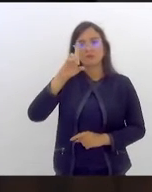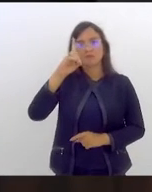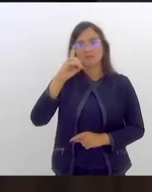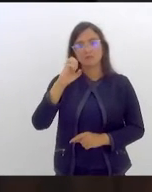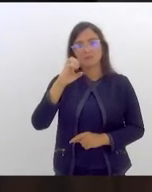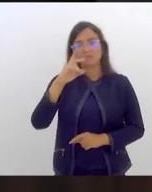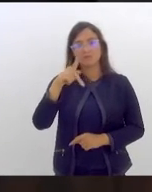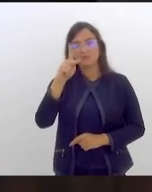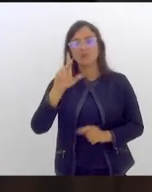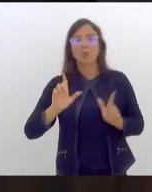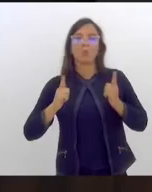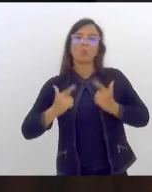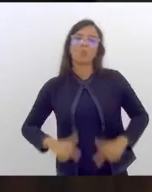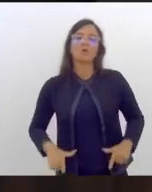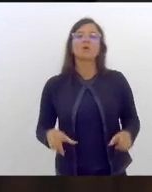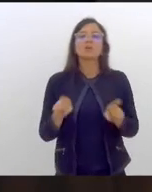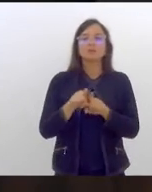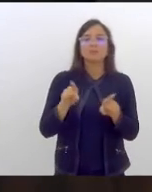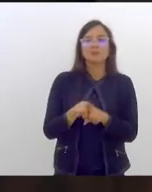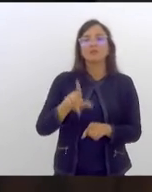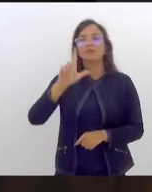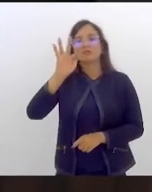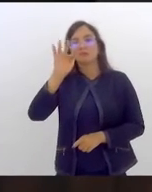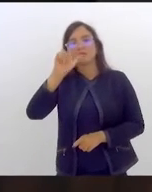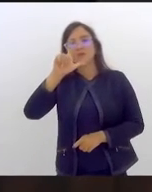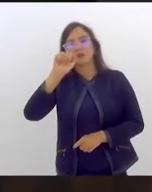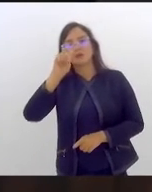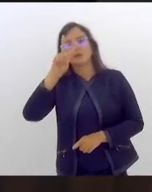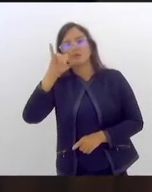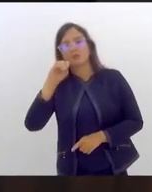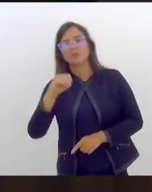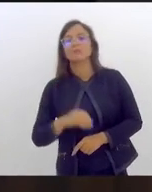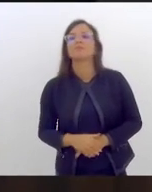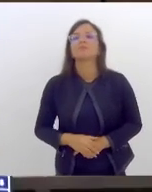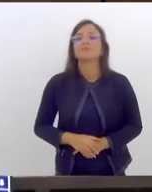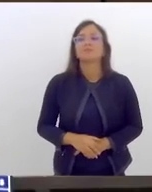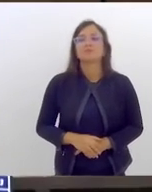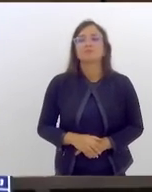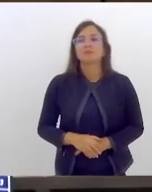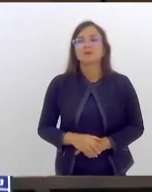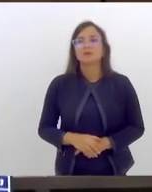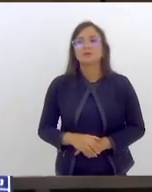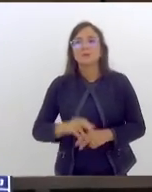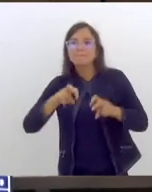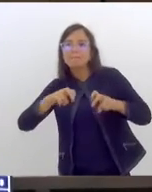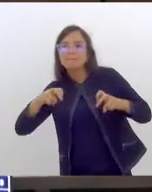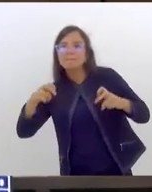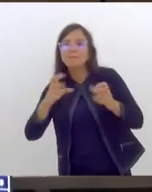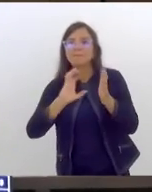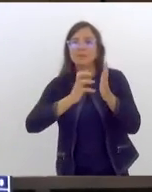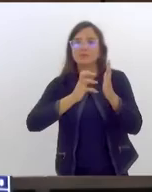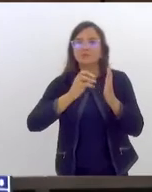de extensão Deputado Flávio serafini também a bancada do PSB abstenção